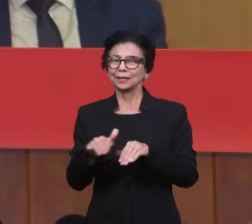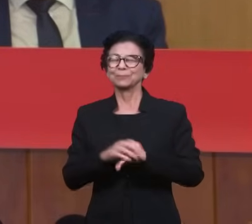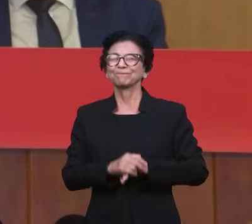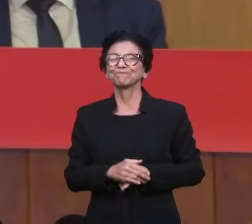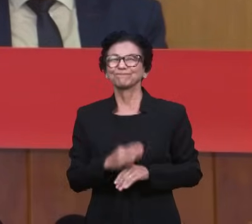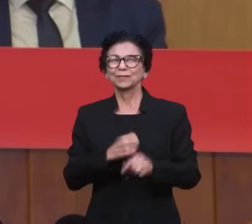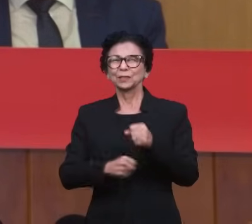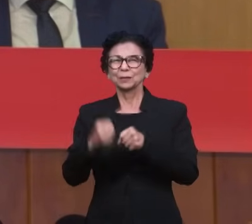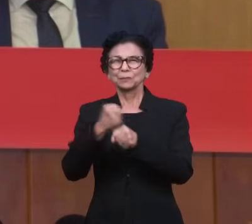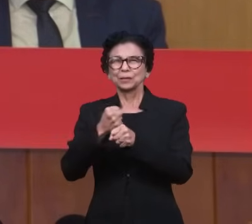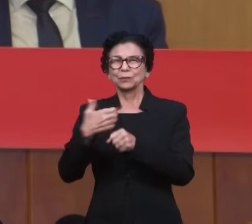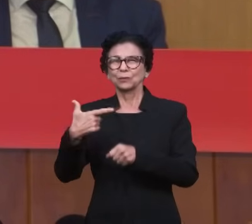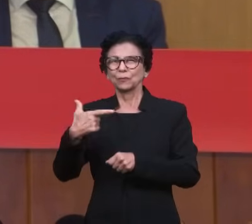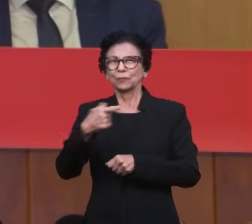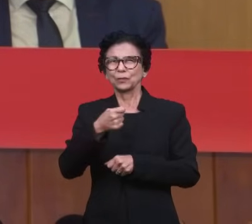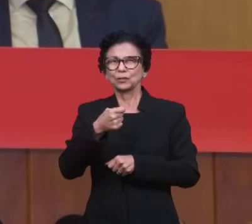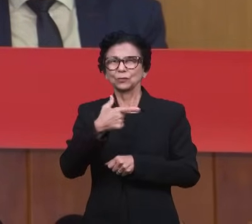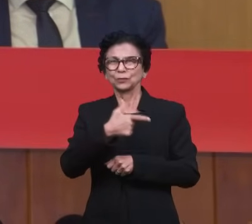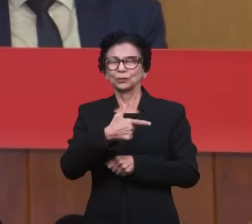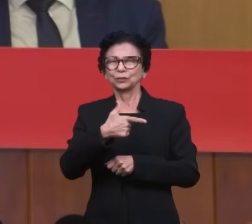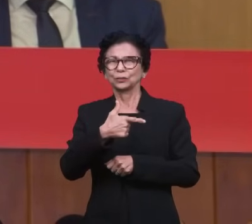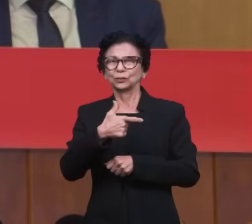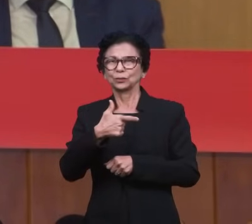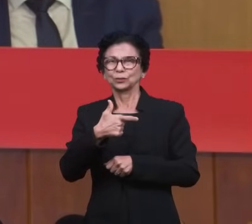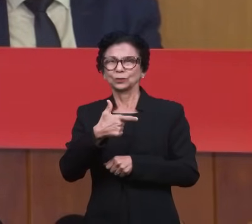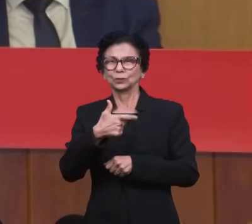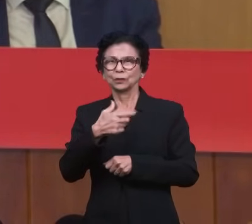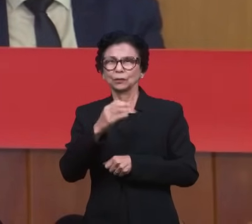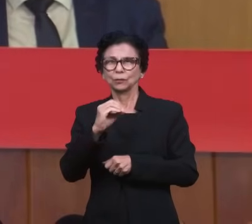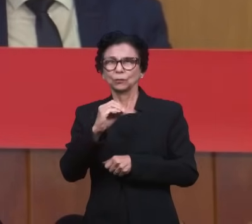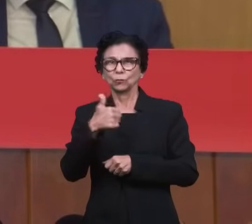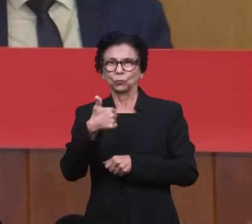2001, nas Torres Gêmeas e no Pentágono.